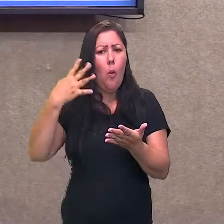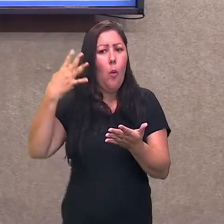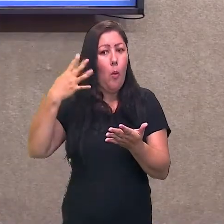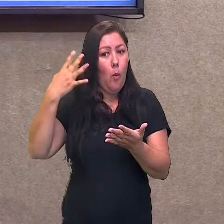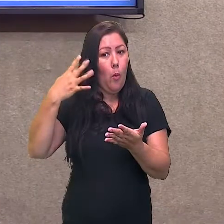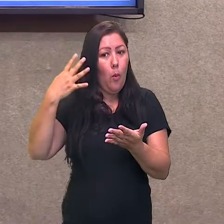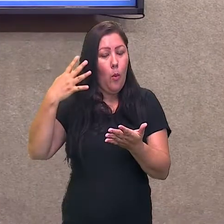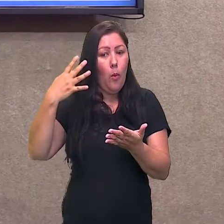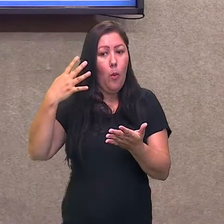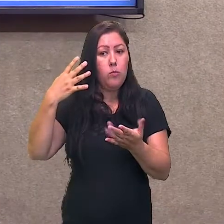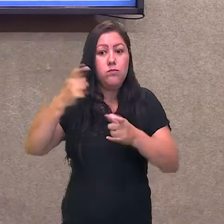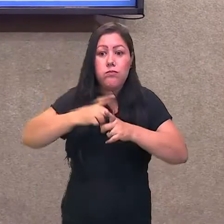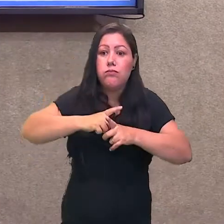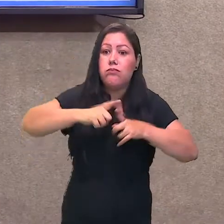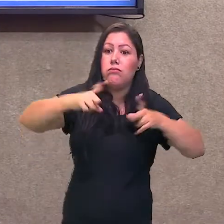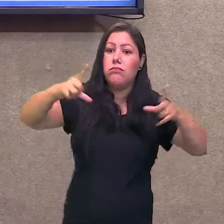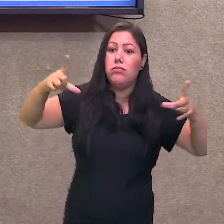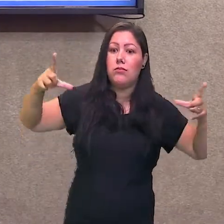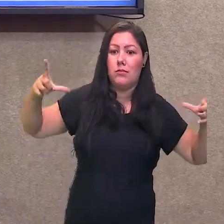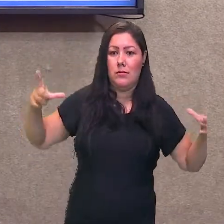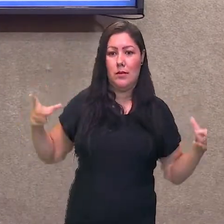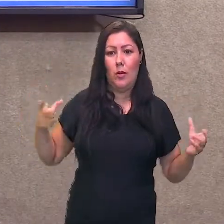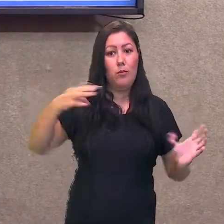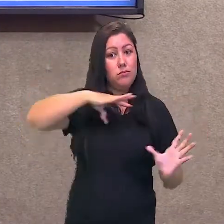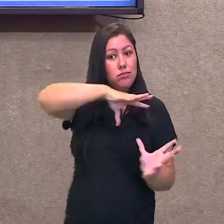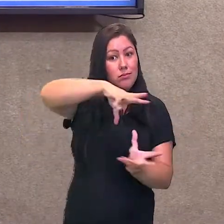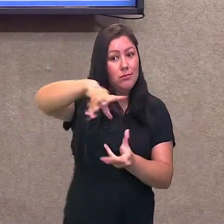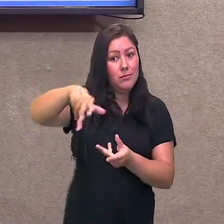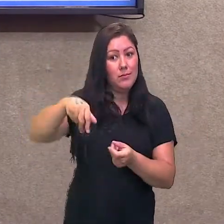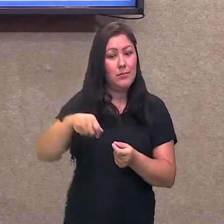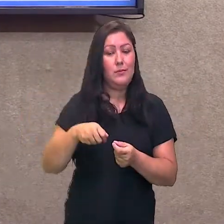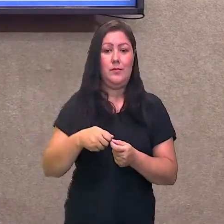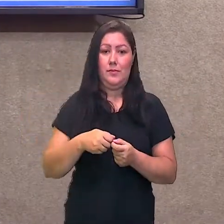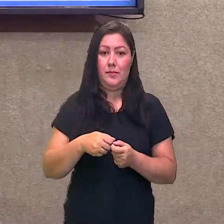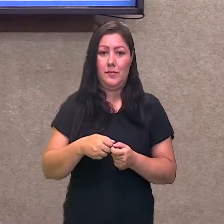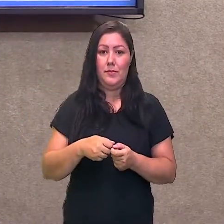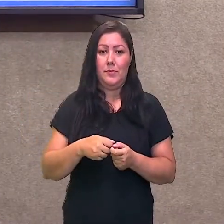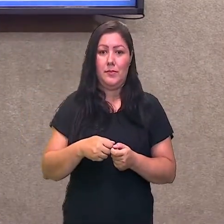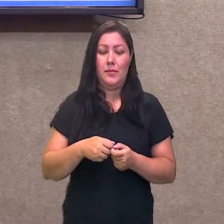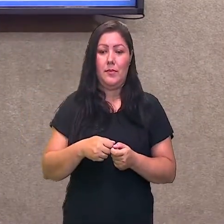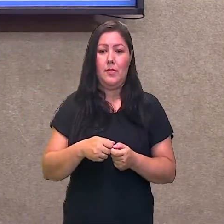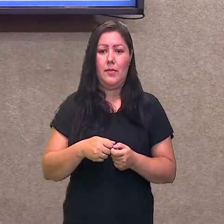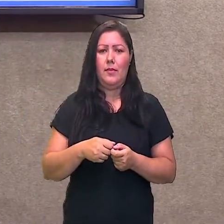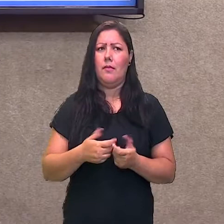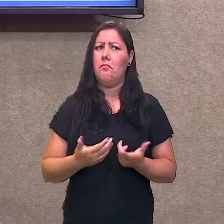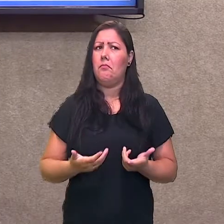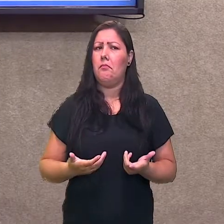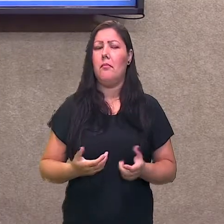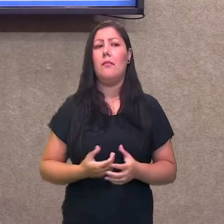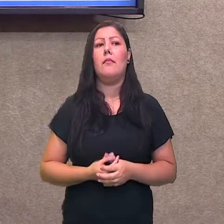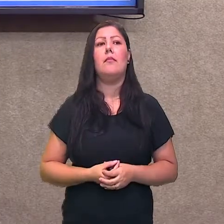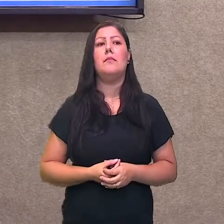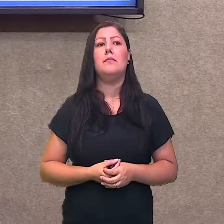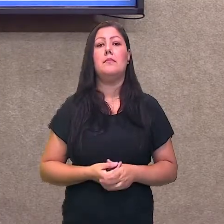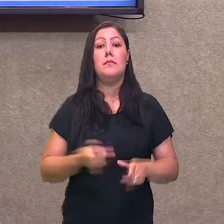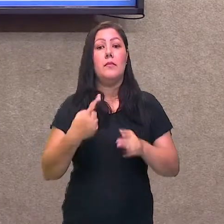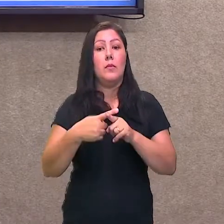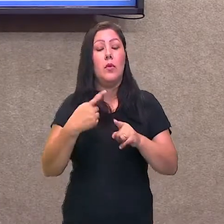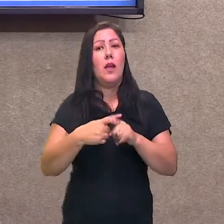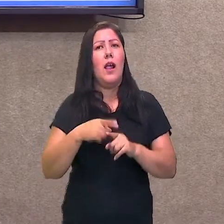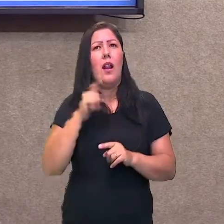mundo em terras contínuas, porque os Estados Unidos, ele tem